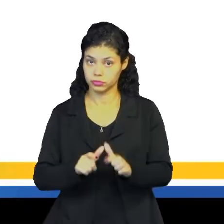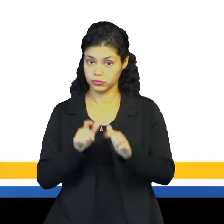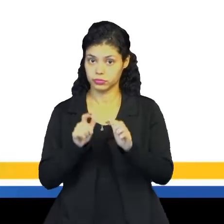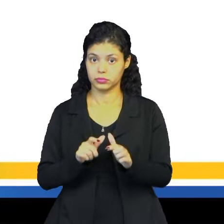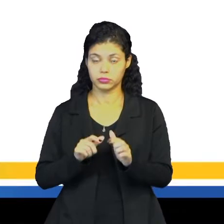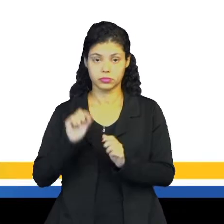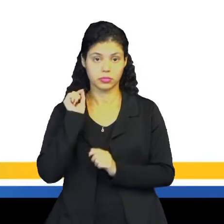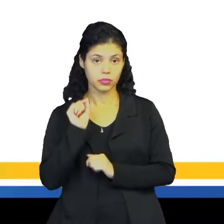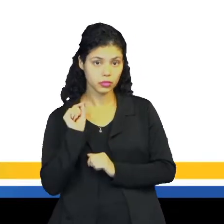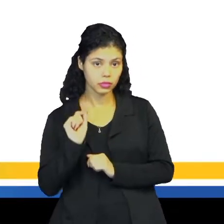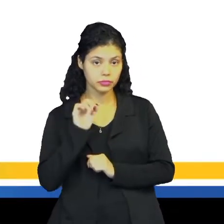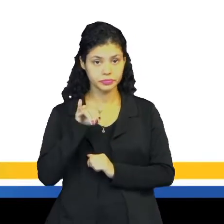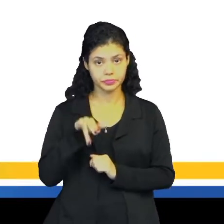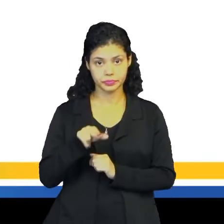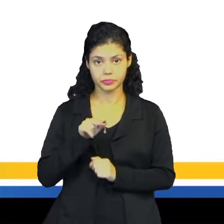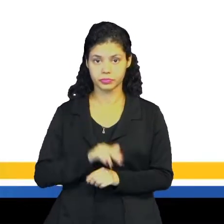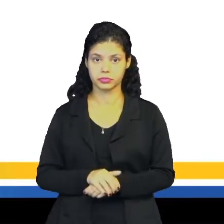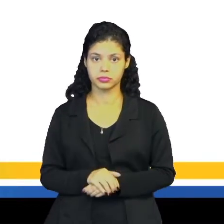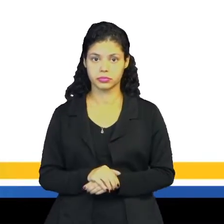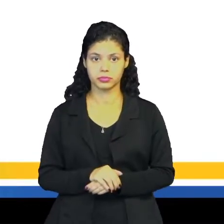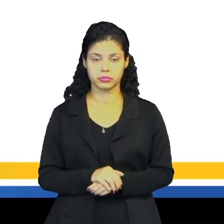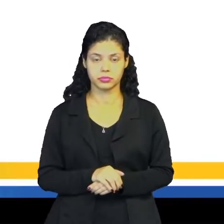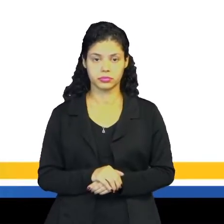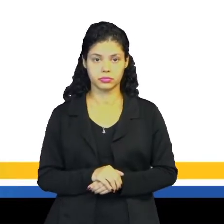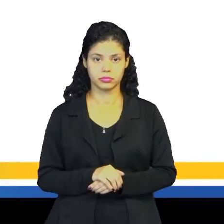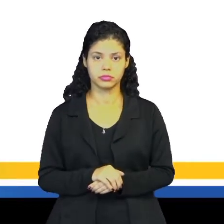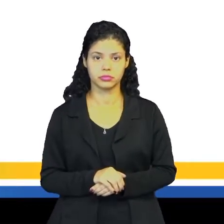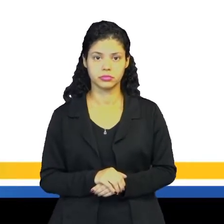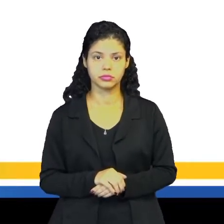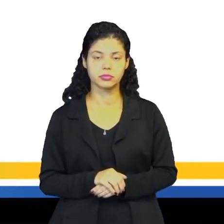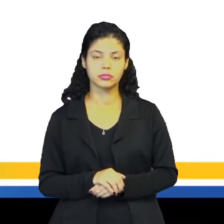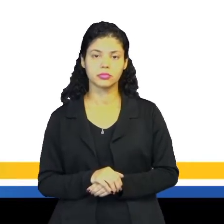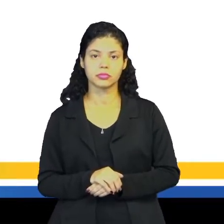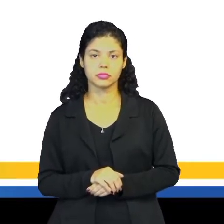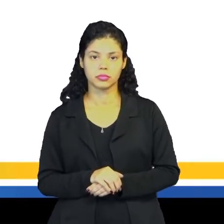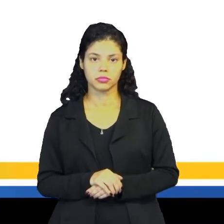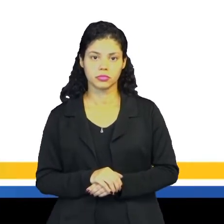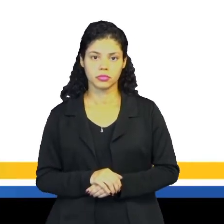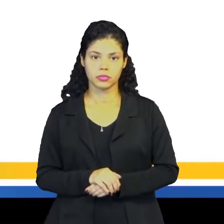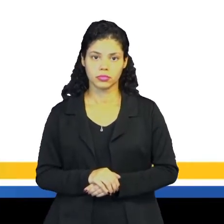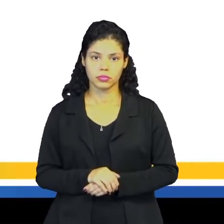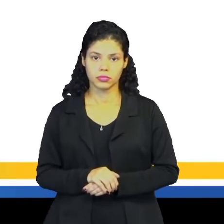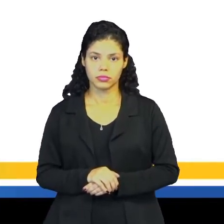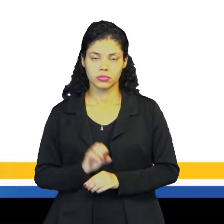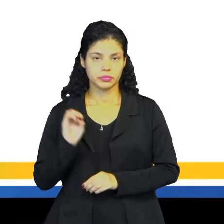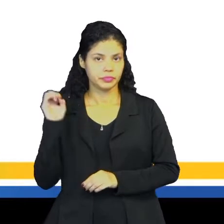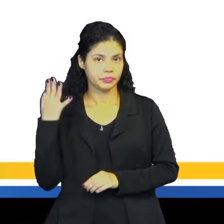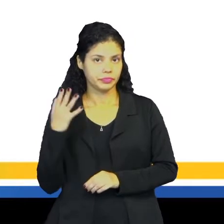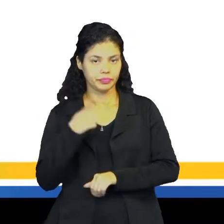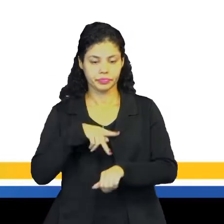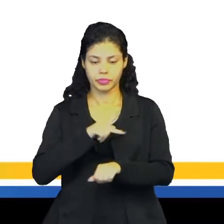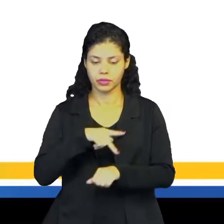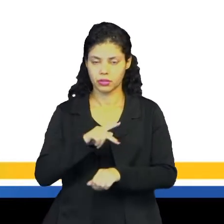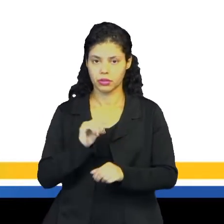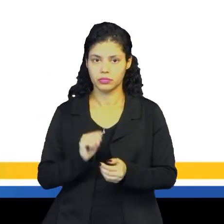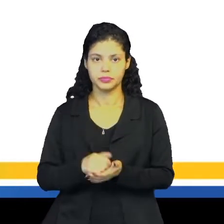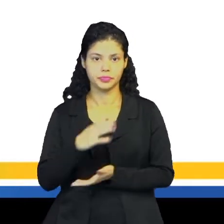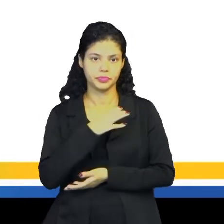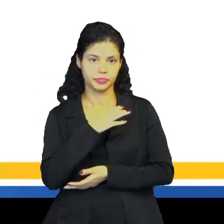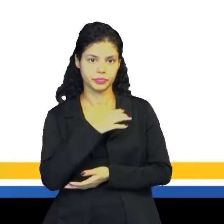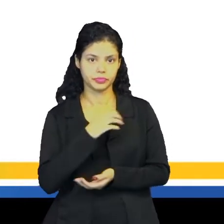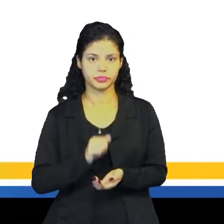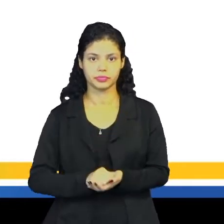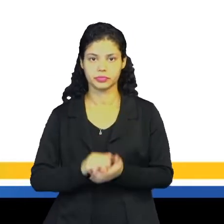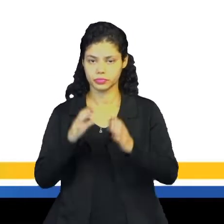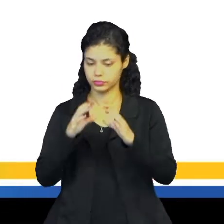lugares. O in, nós vamos falar sobre countries, cities and neighborhoods, no caso, países,